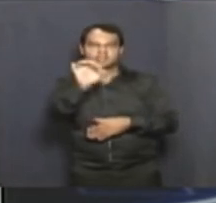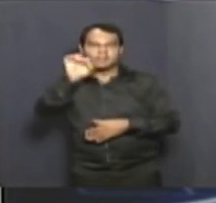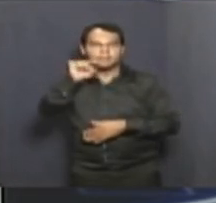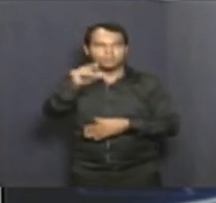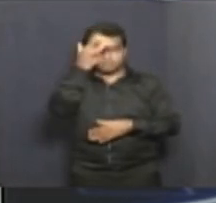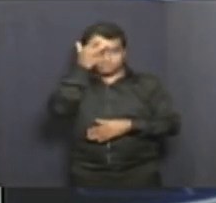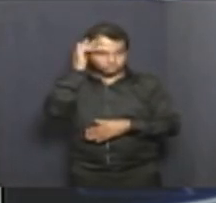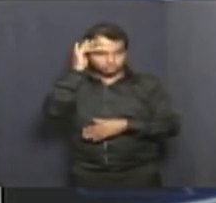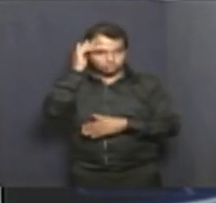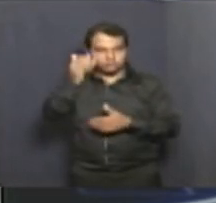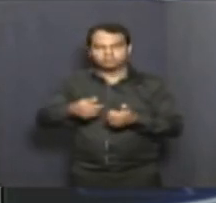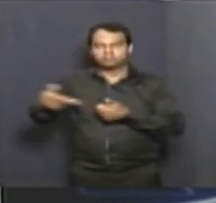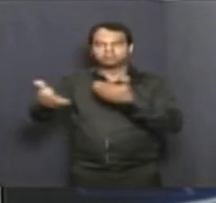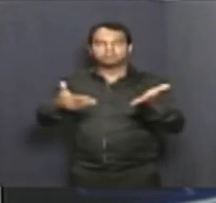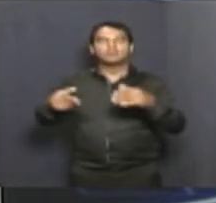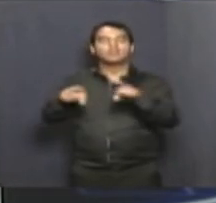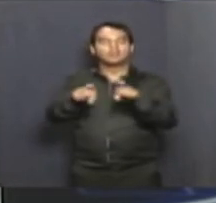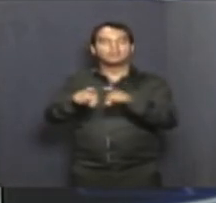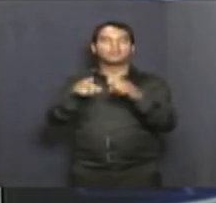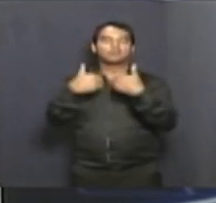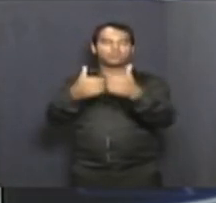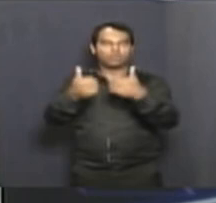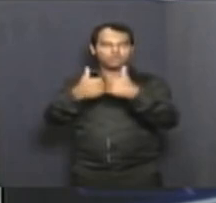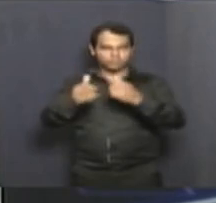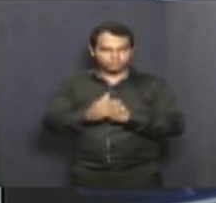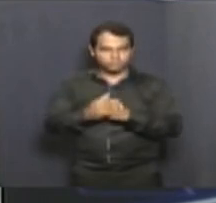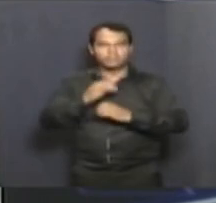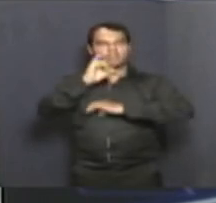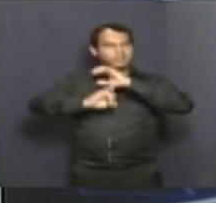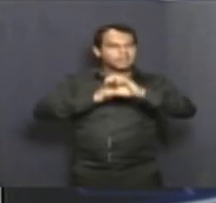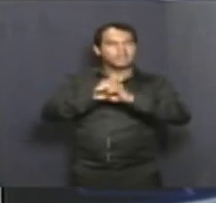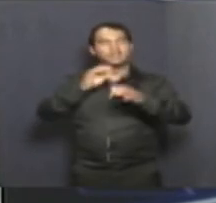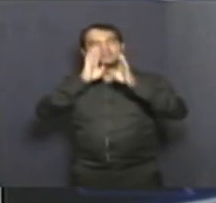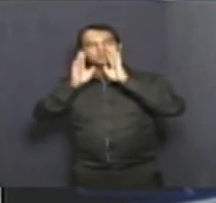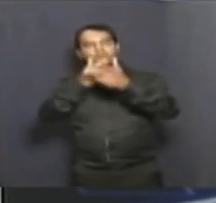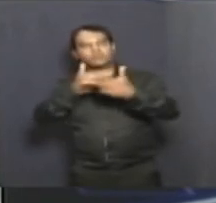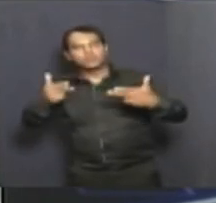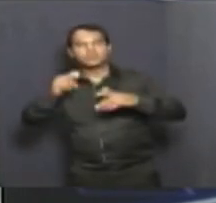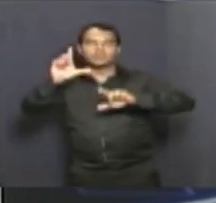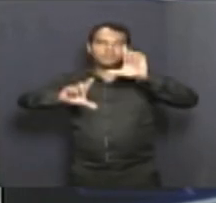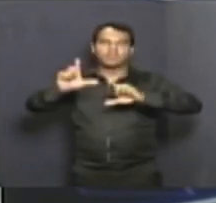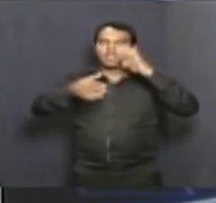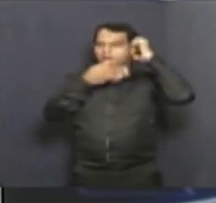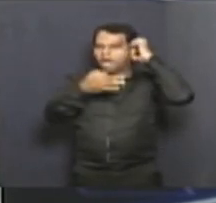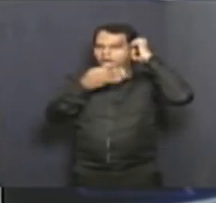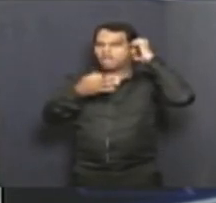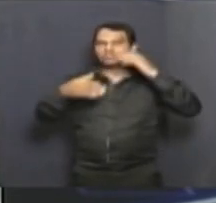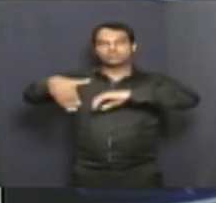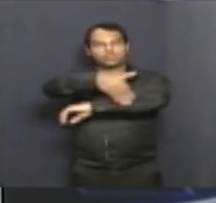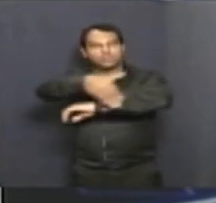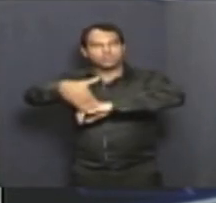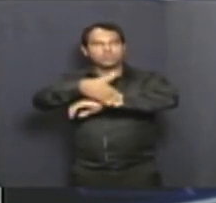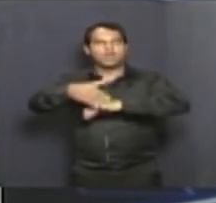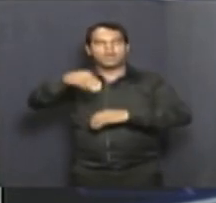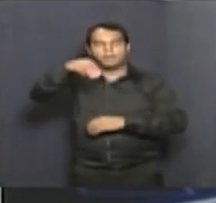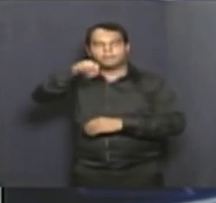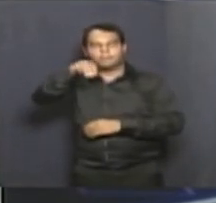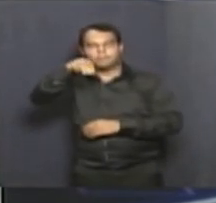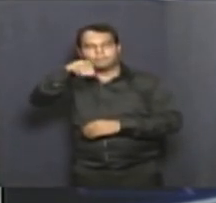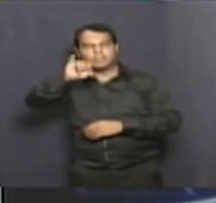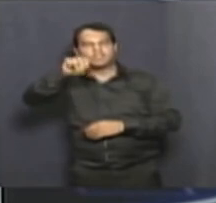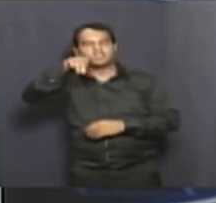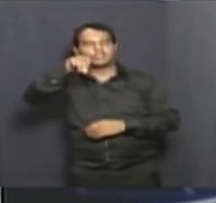coletivo de campo grande na internet e nas redes sociais na tv nas rádios e nas ruas a rede midiamax de